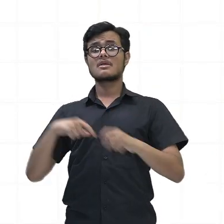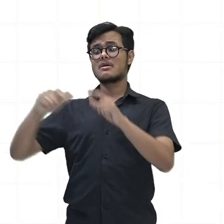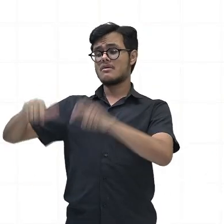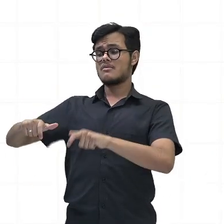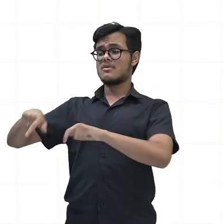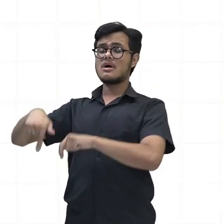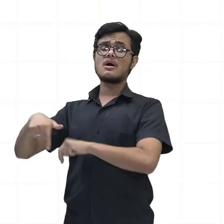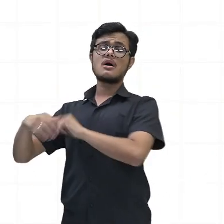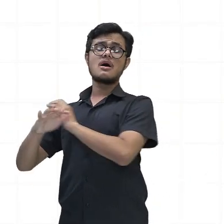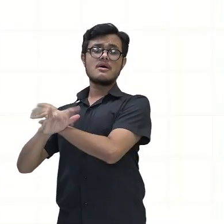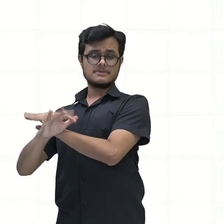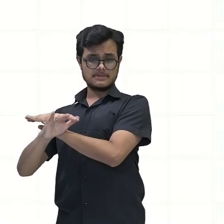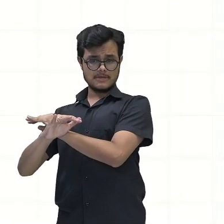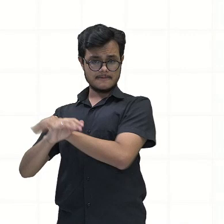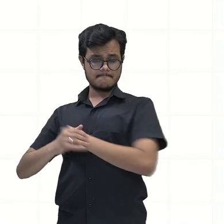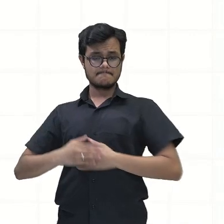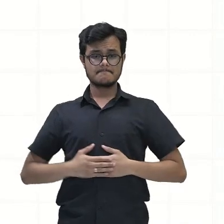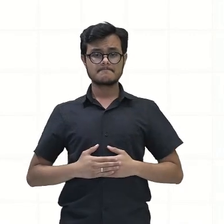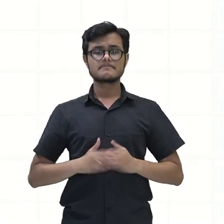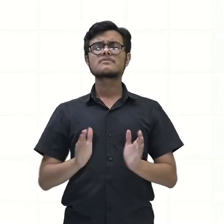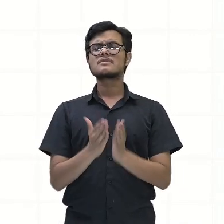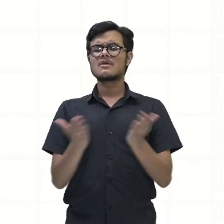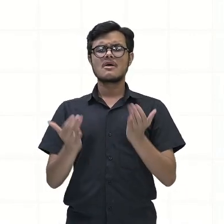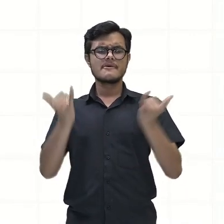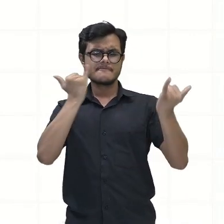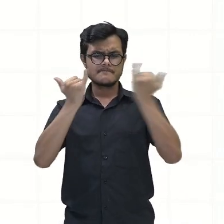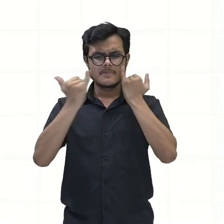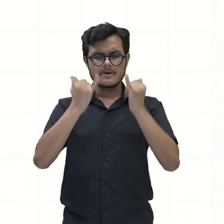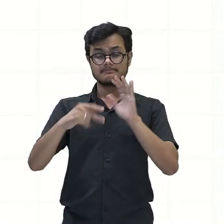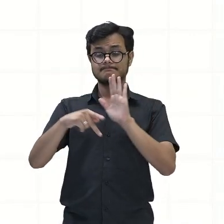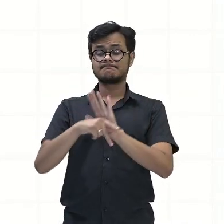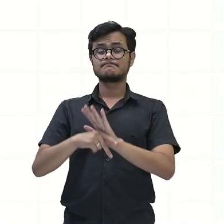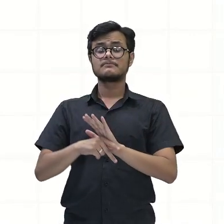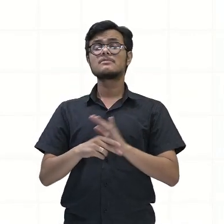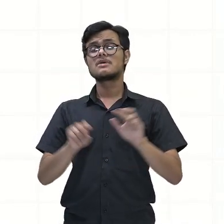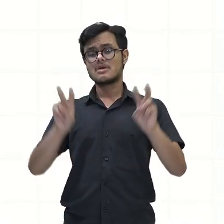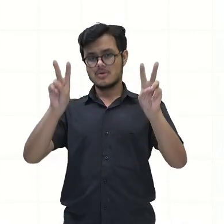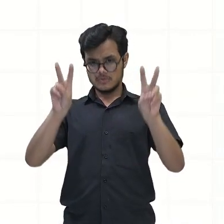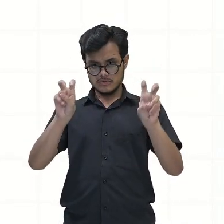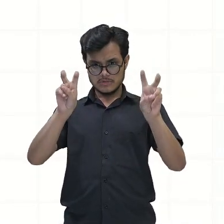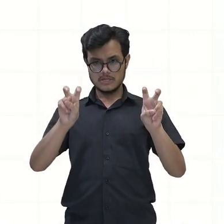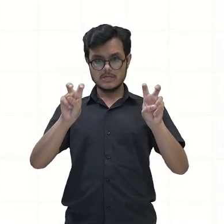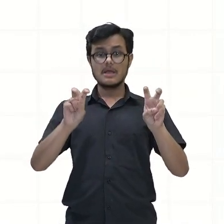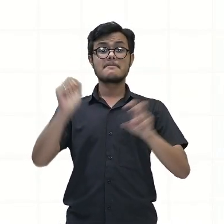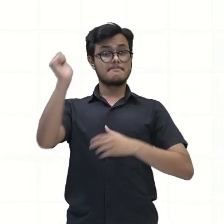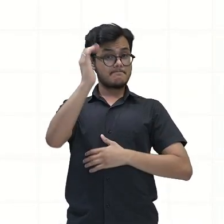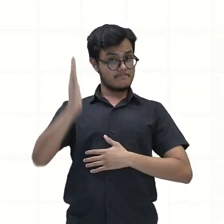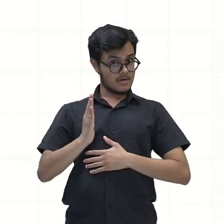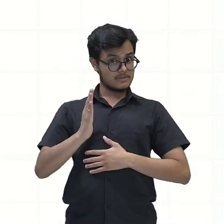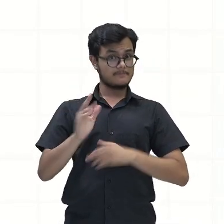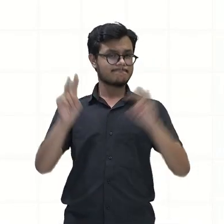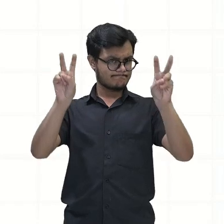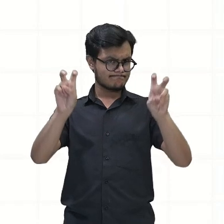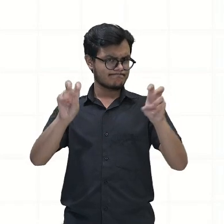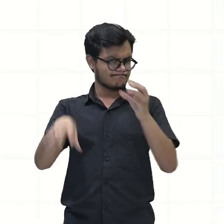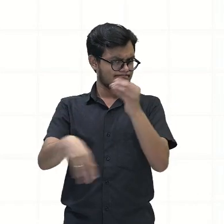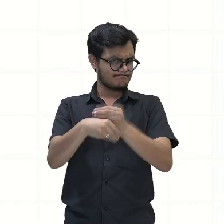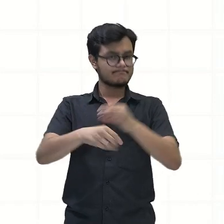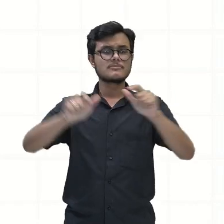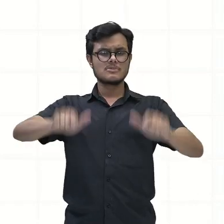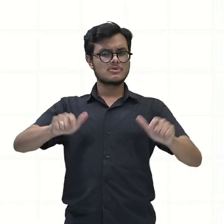verificar algumas informações com relação, lembrando que estamos falando do Brasil, tá bom? Então a gente